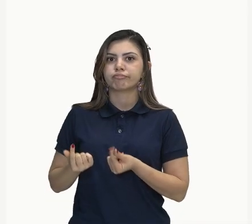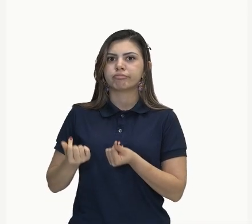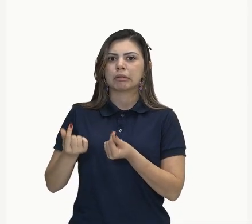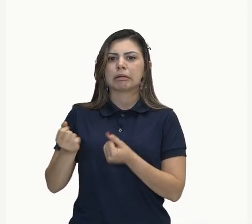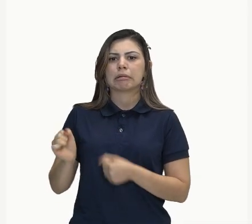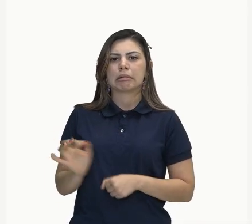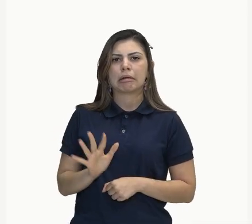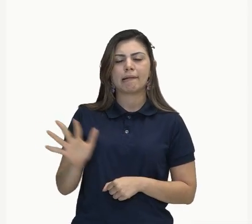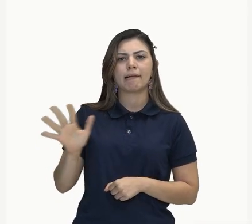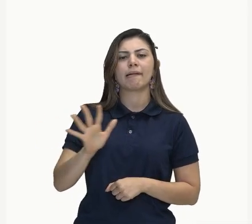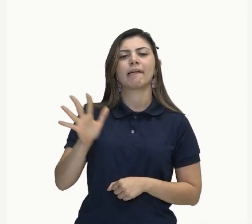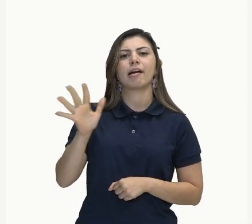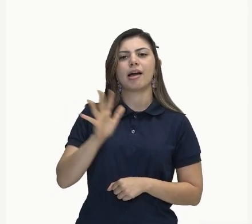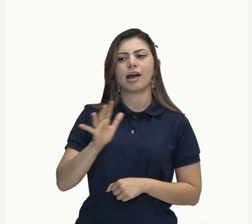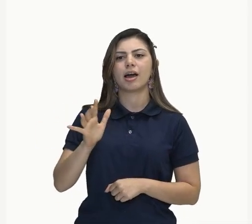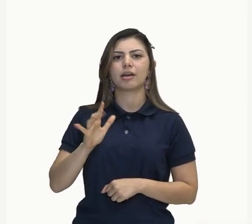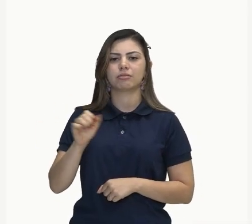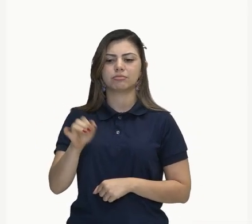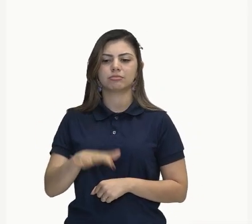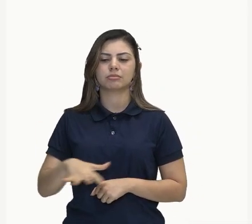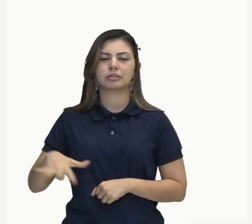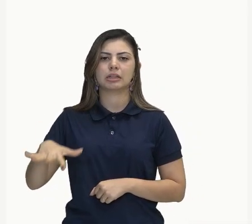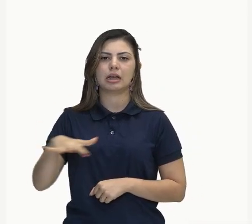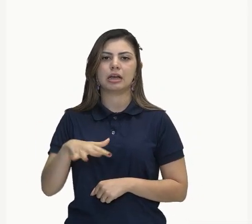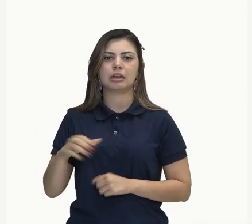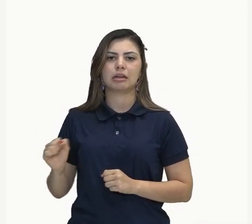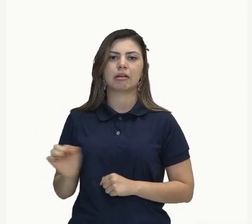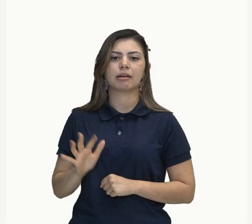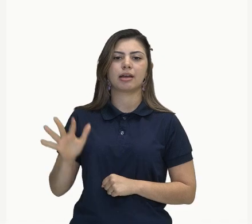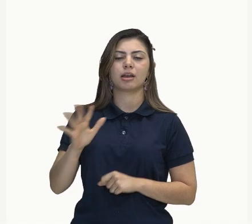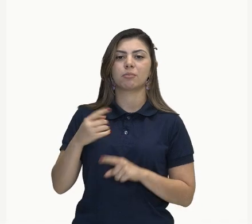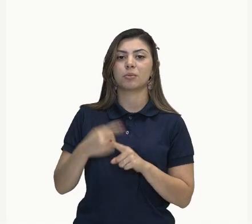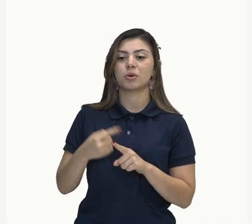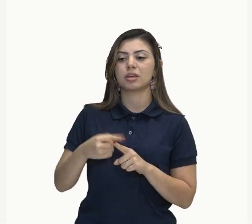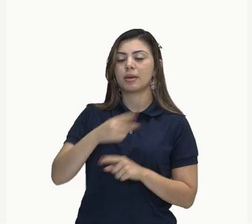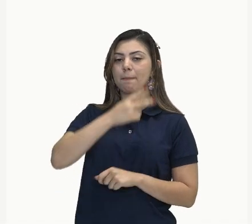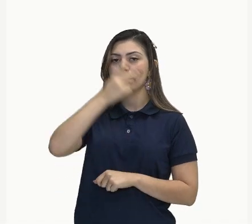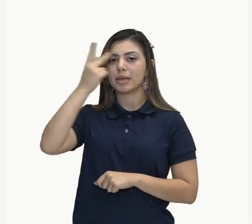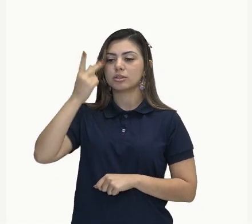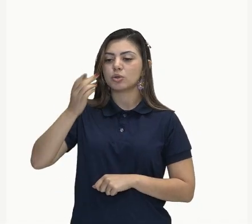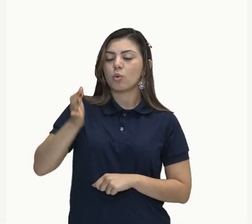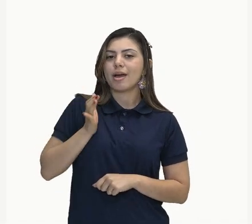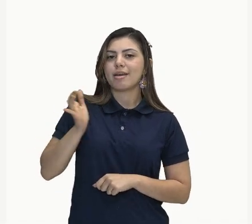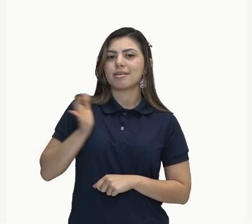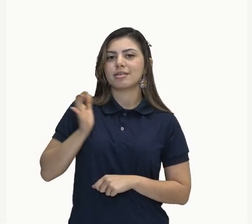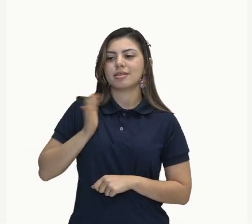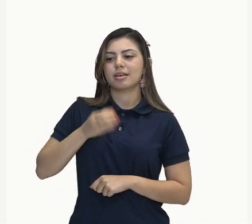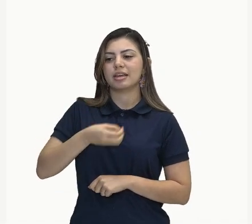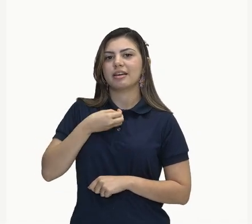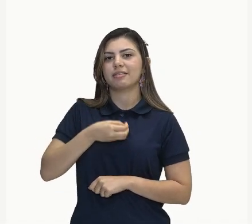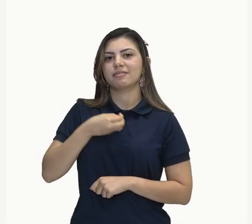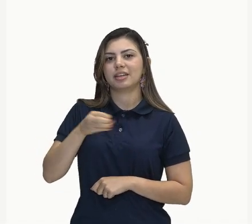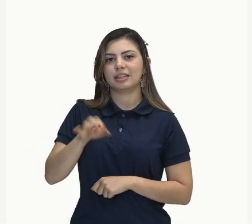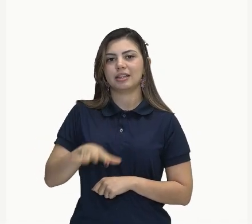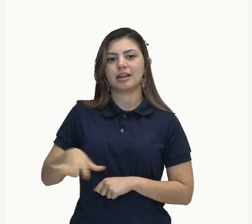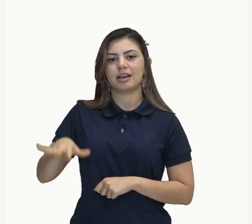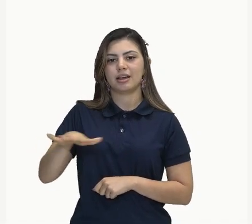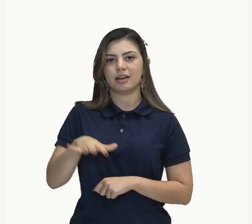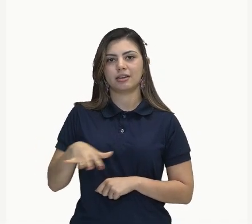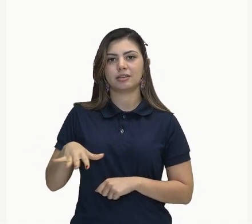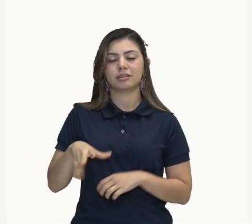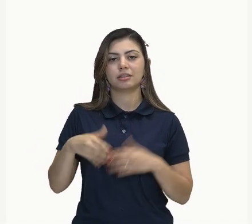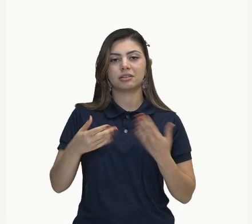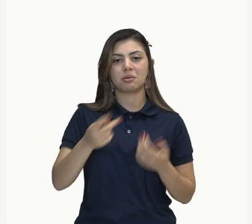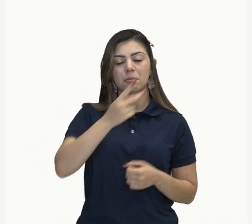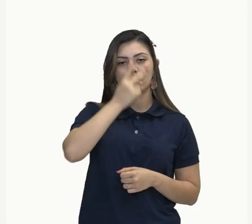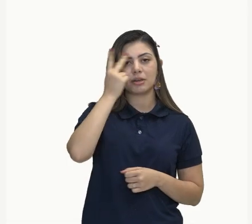uma valorização dessas áreas que somente pessoas ricas conseguem morar ali e empurra as pessoas